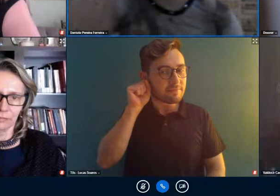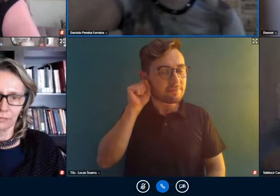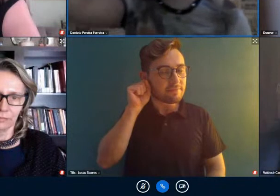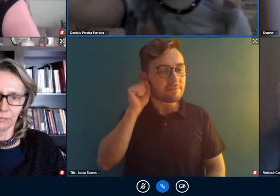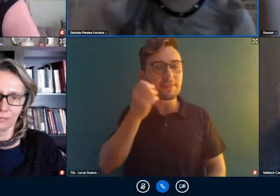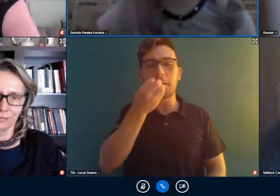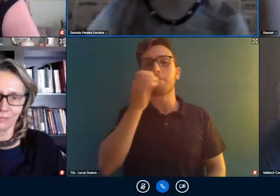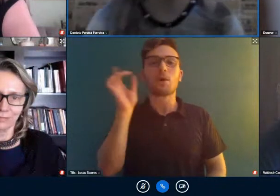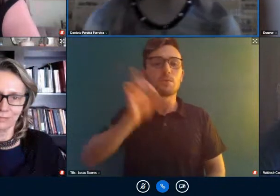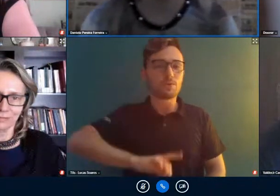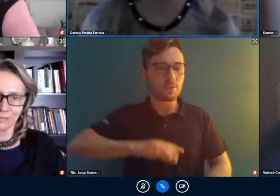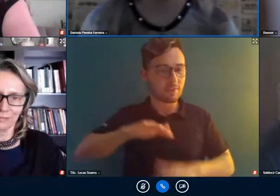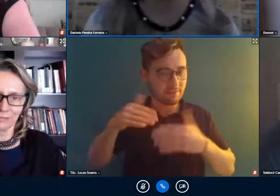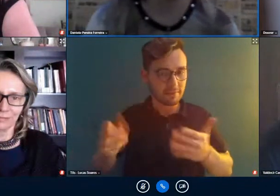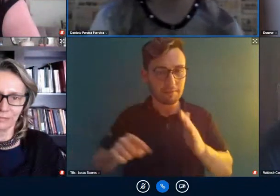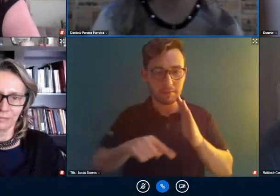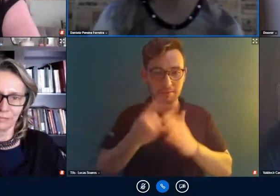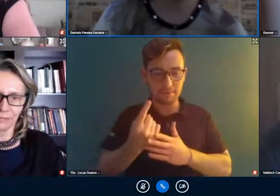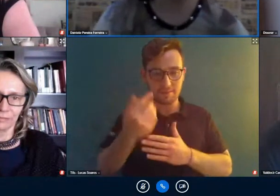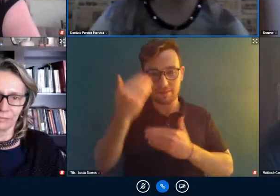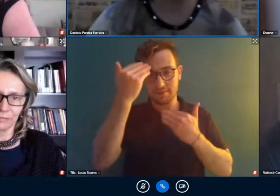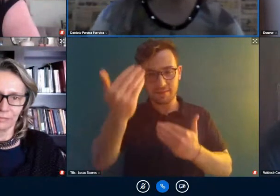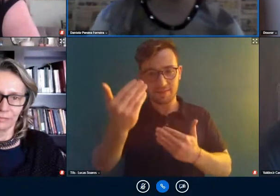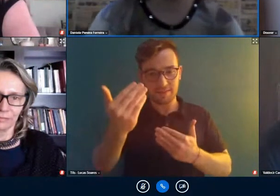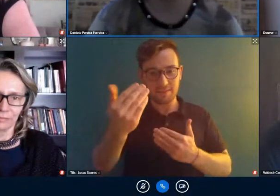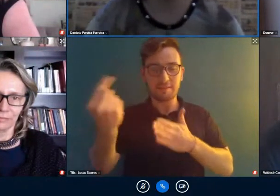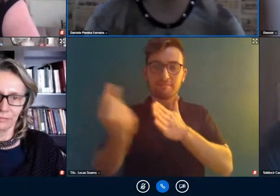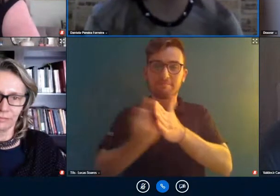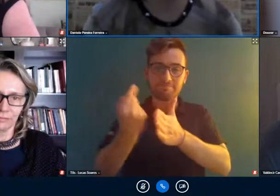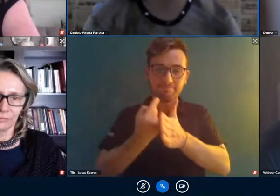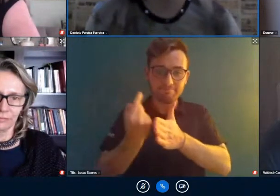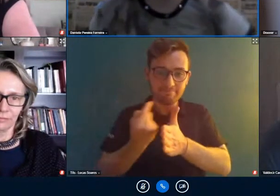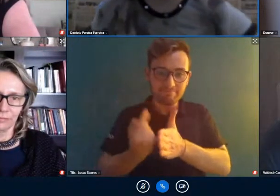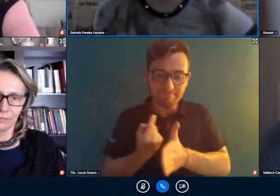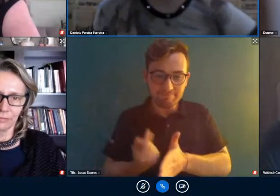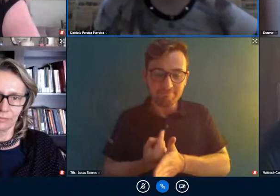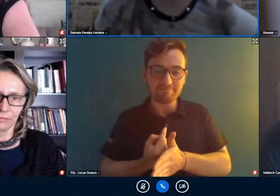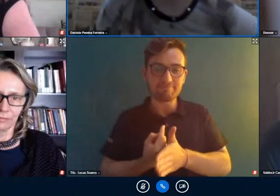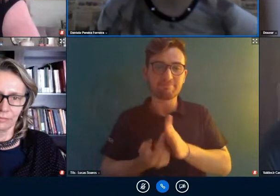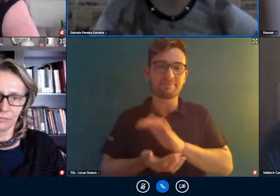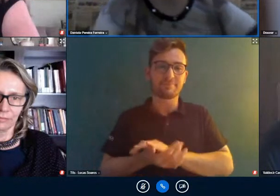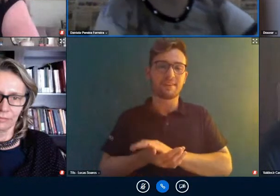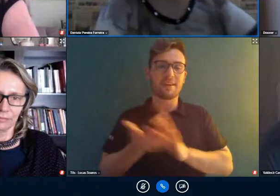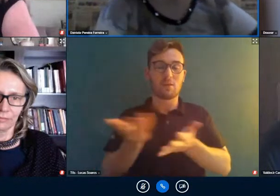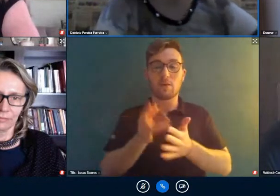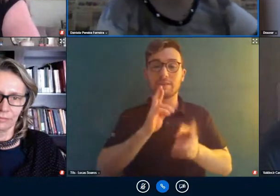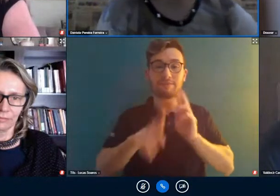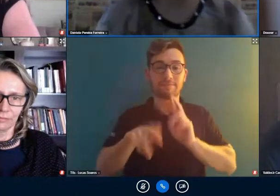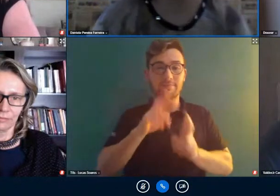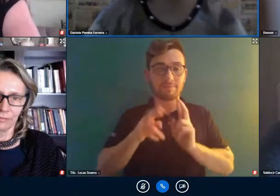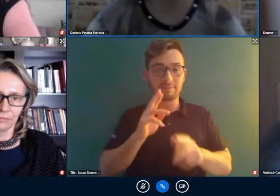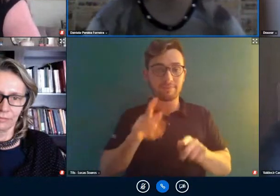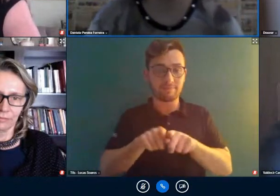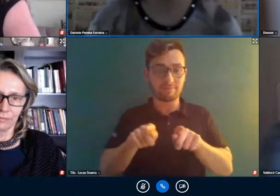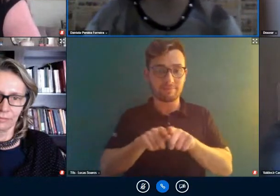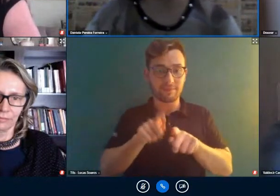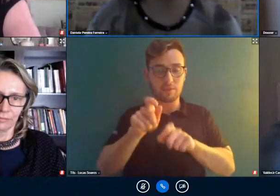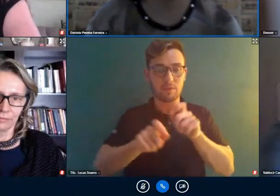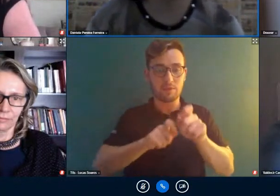Bom dia, então. Primeiramente, queria agradecer pelos questionamentos. Começar a responder, então, a pergunta da